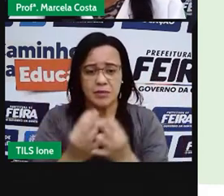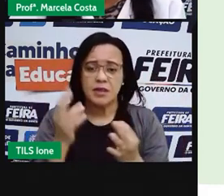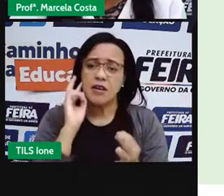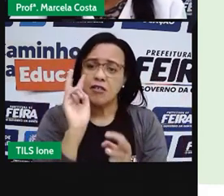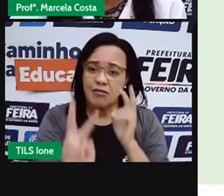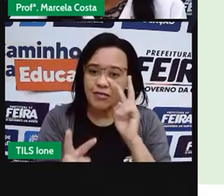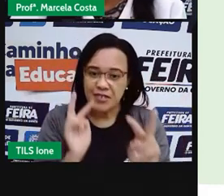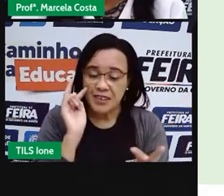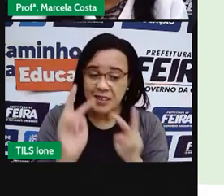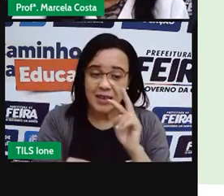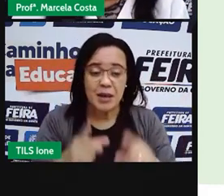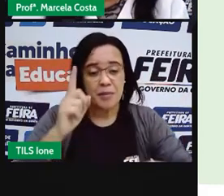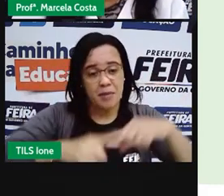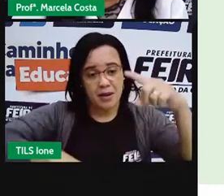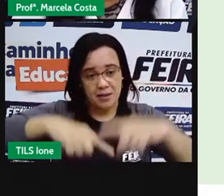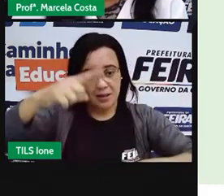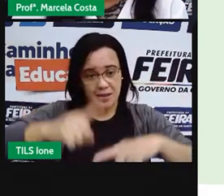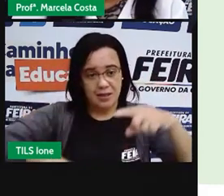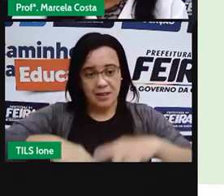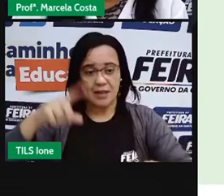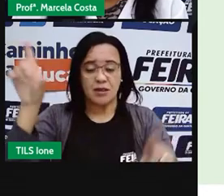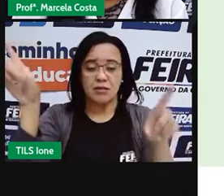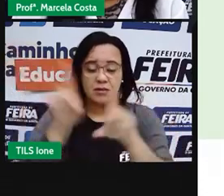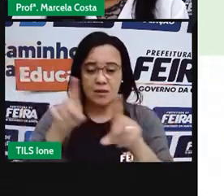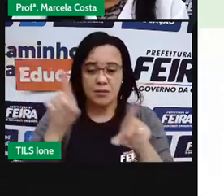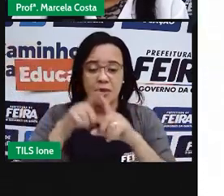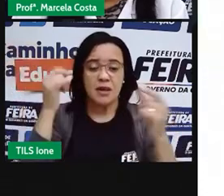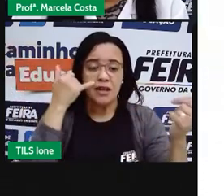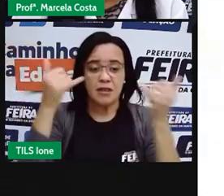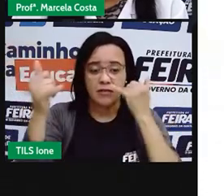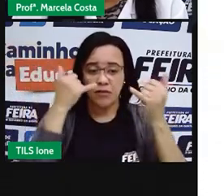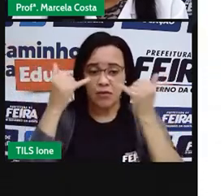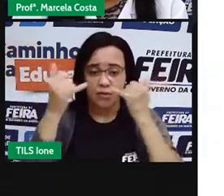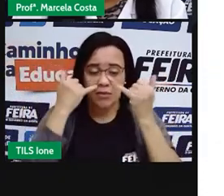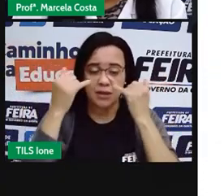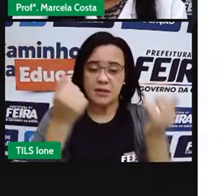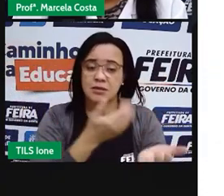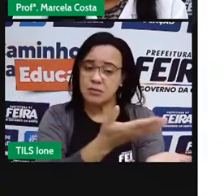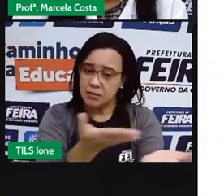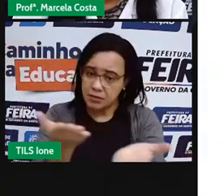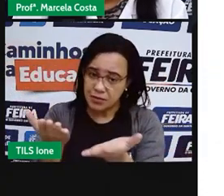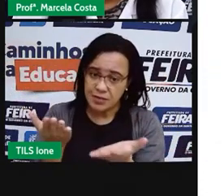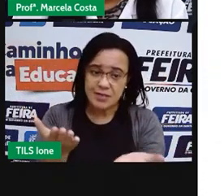orientações, muitos materiais para fazer a leitura aí para vocês.